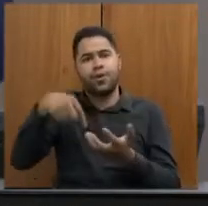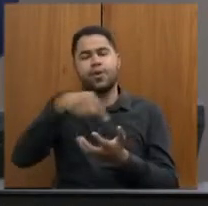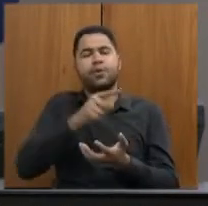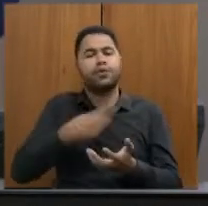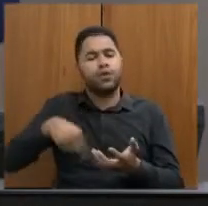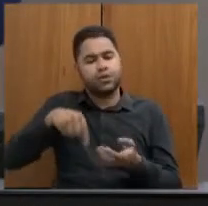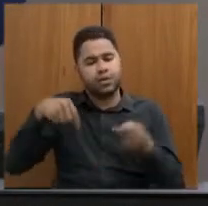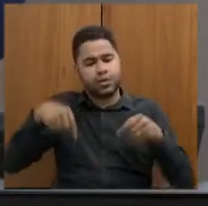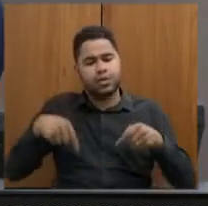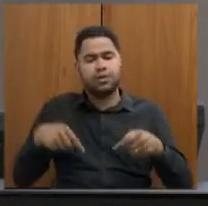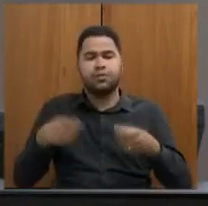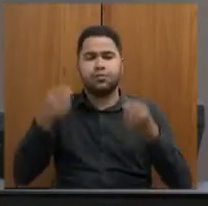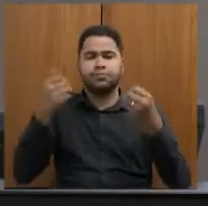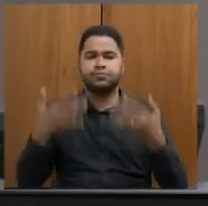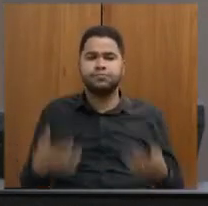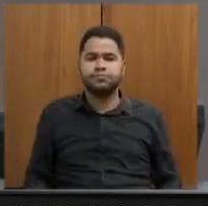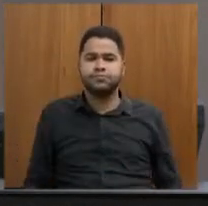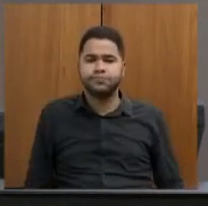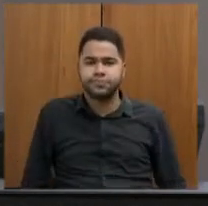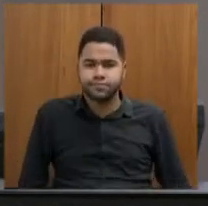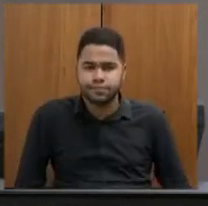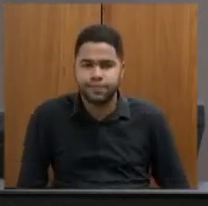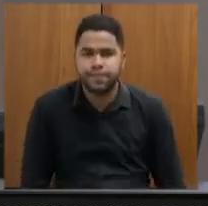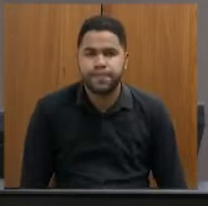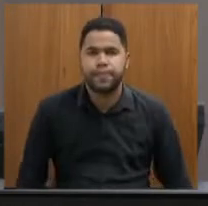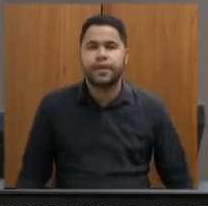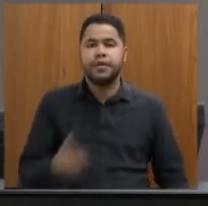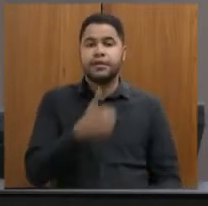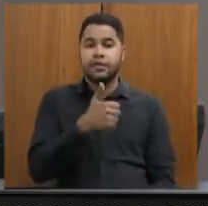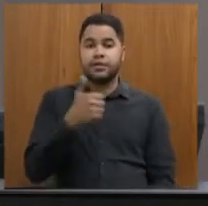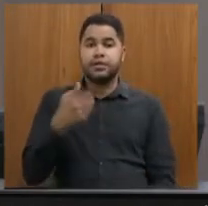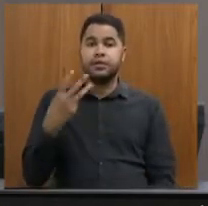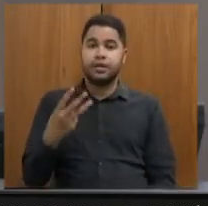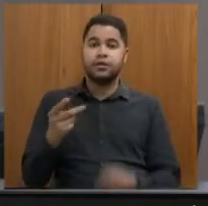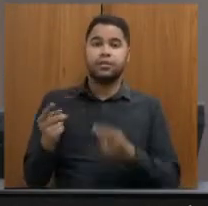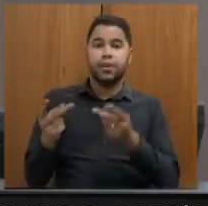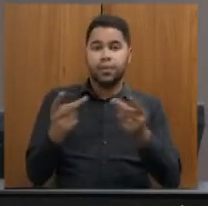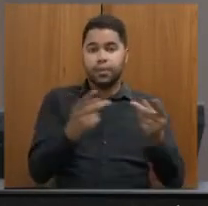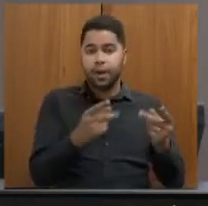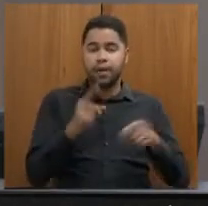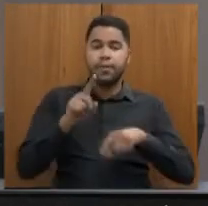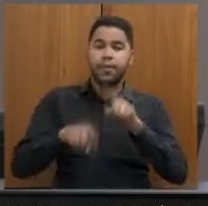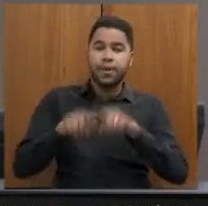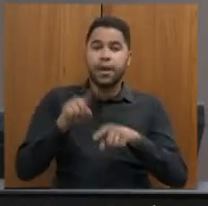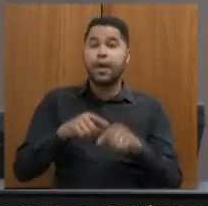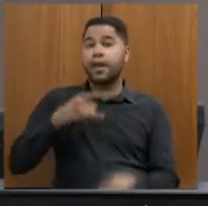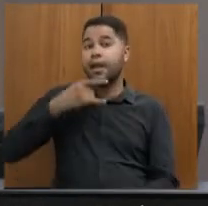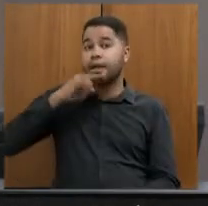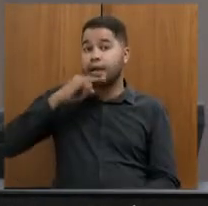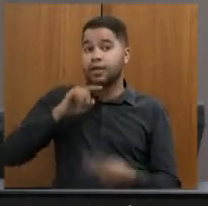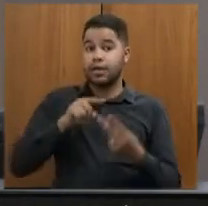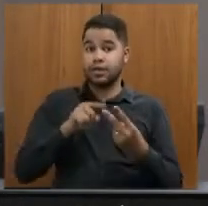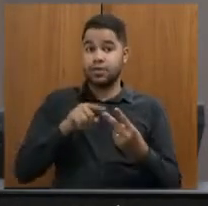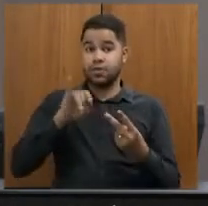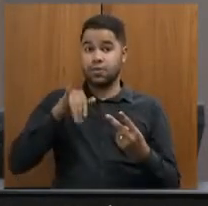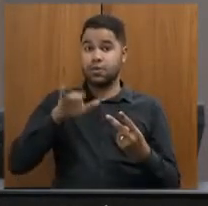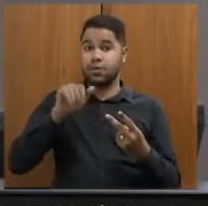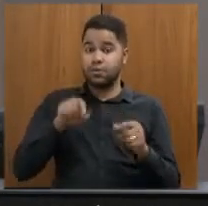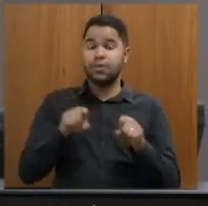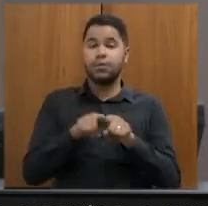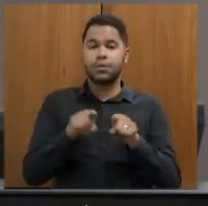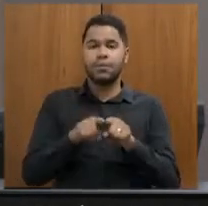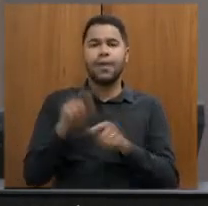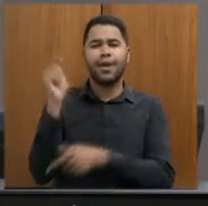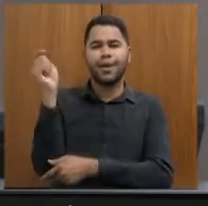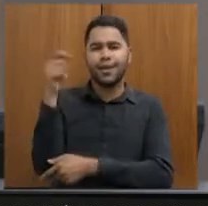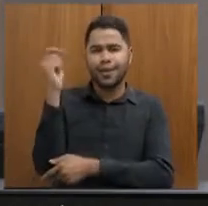nosso dever de casa são 113 estabelecimento a crise produzem industrializam cachaça O Ima também como